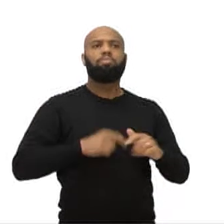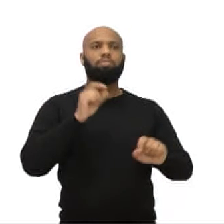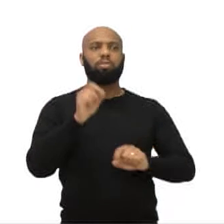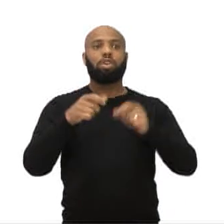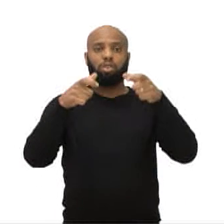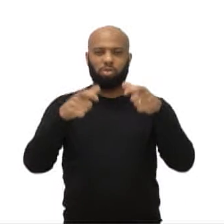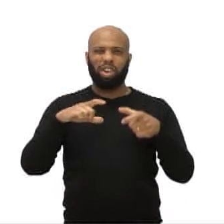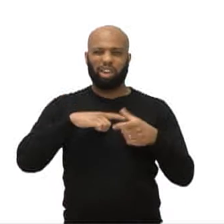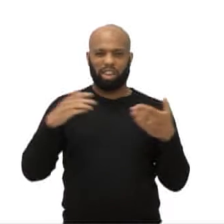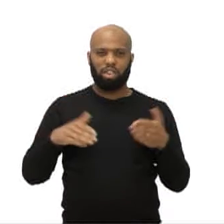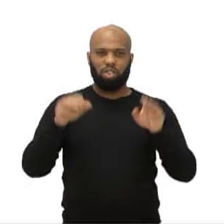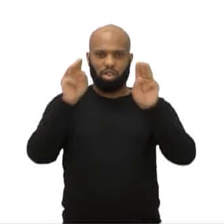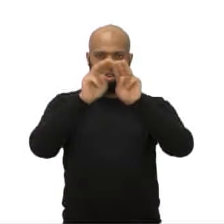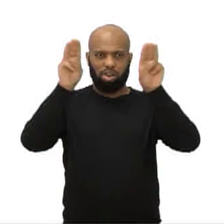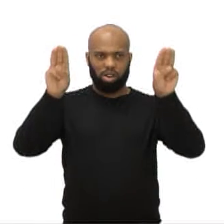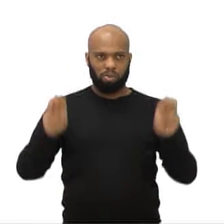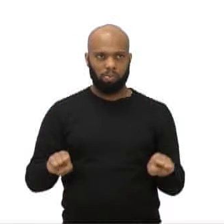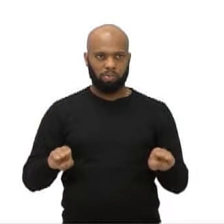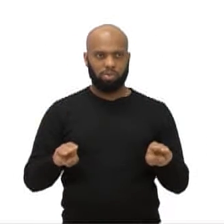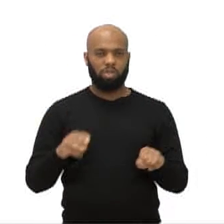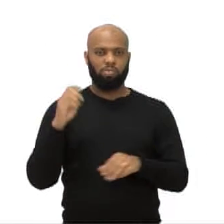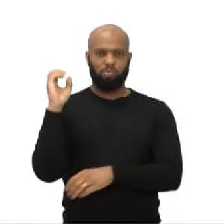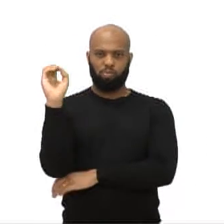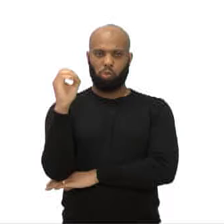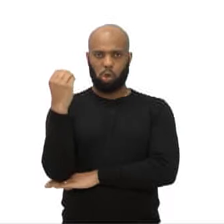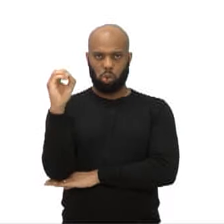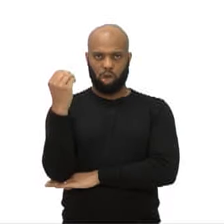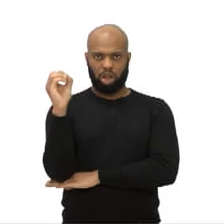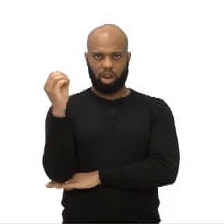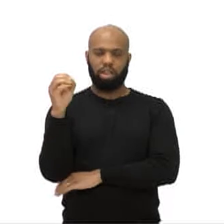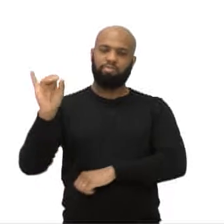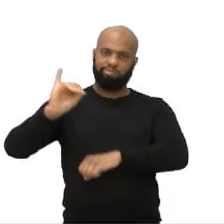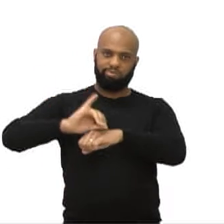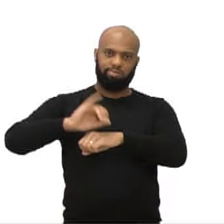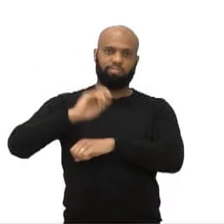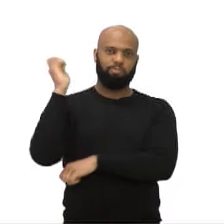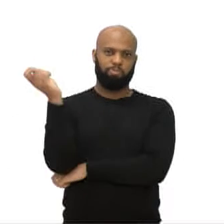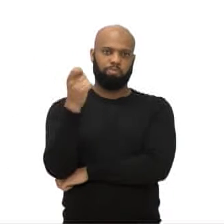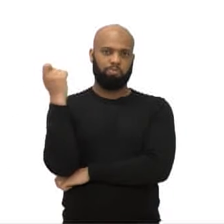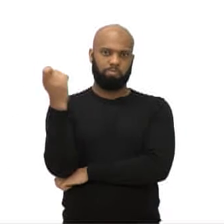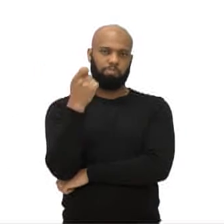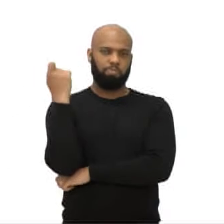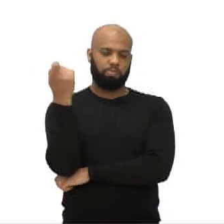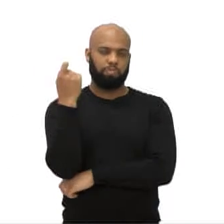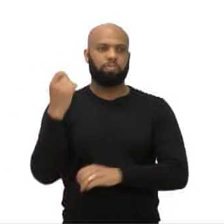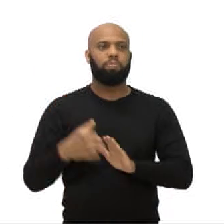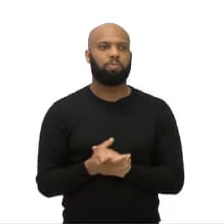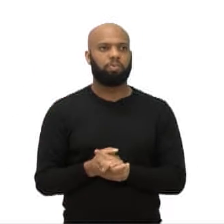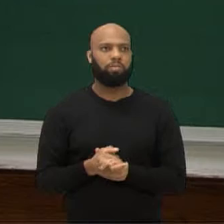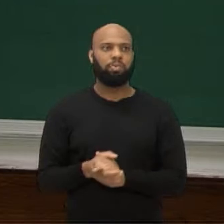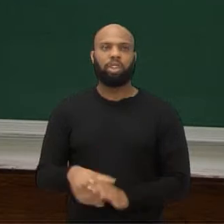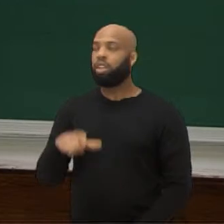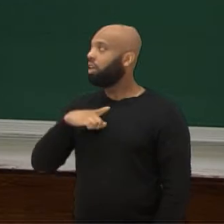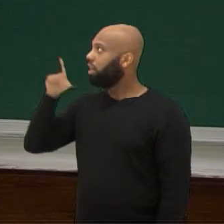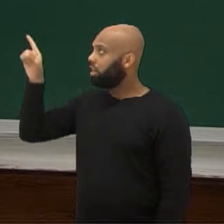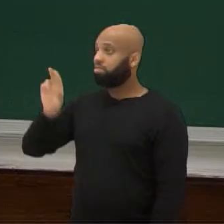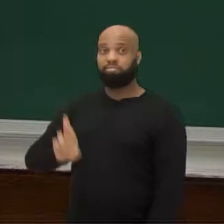no Museu Júlio de Castilhos, Porto Alegre, capital do estado do Rio Grande do Sul. E aqui nós temos então